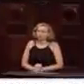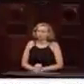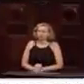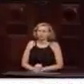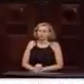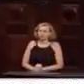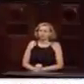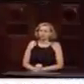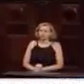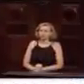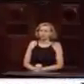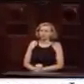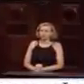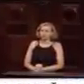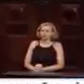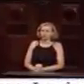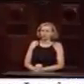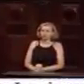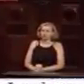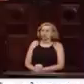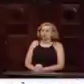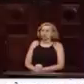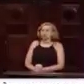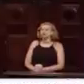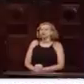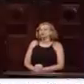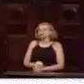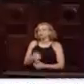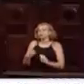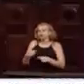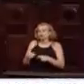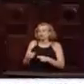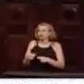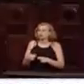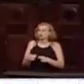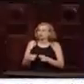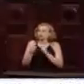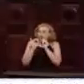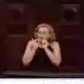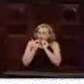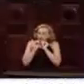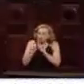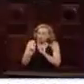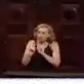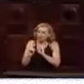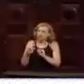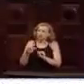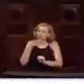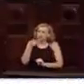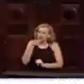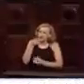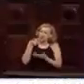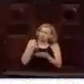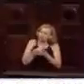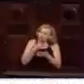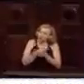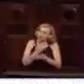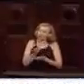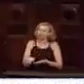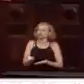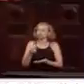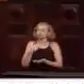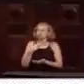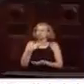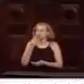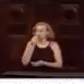ficam agoniados de não conseguirem produzir para denunciar esses esquemas de compra de parlamentares, de doação de